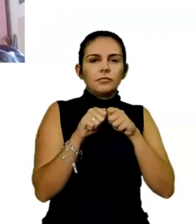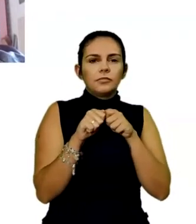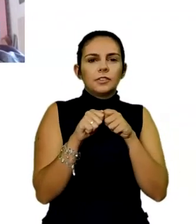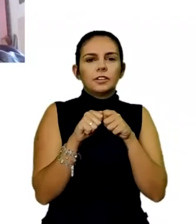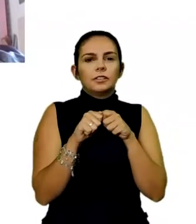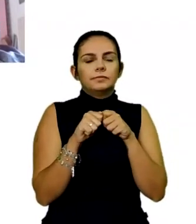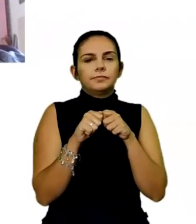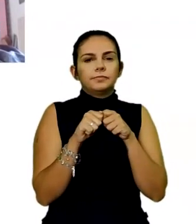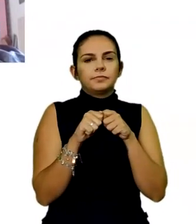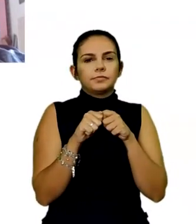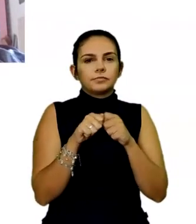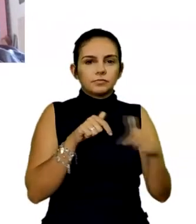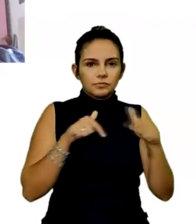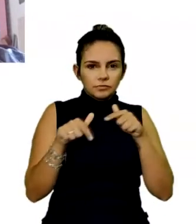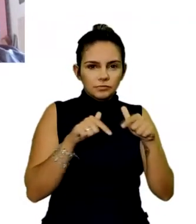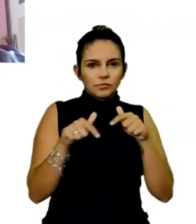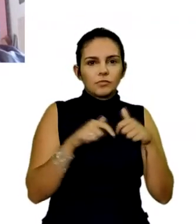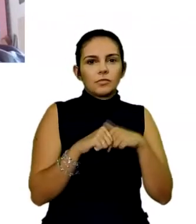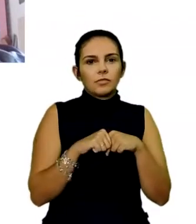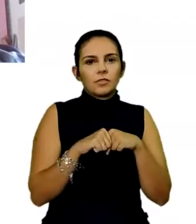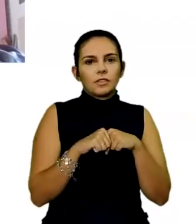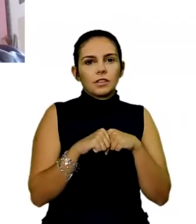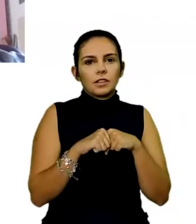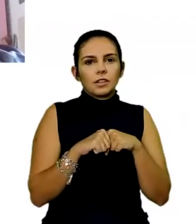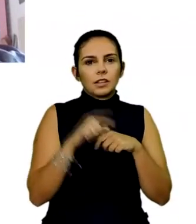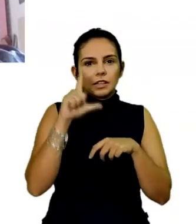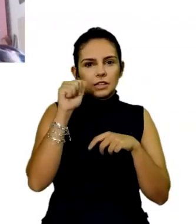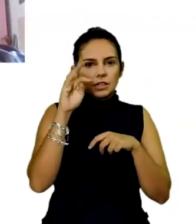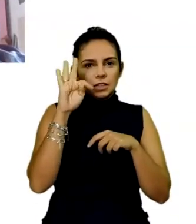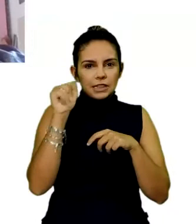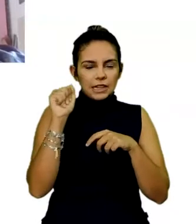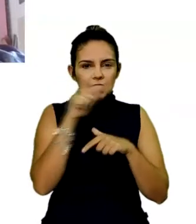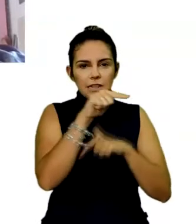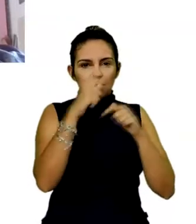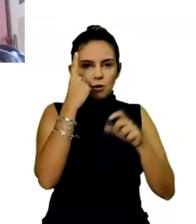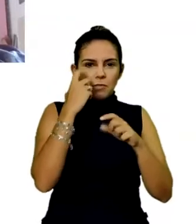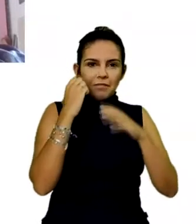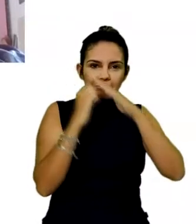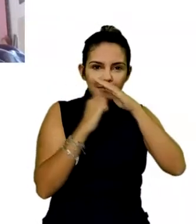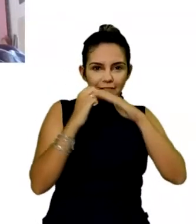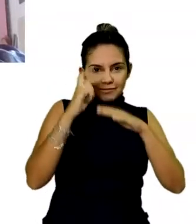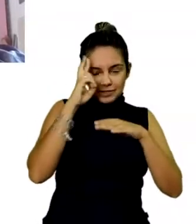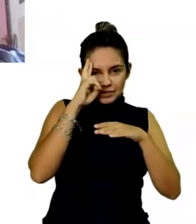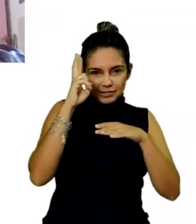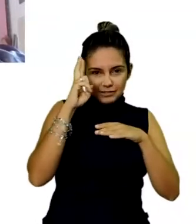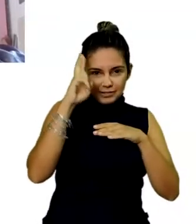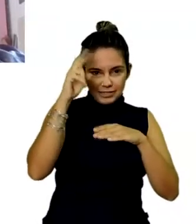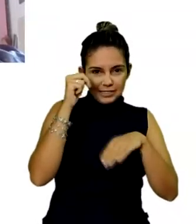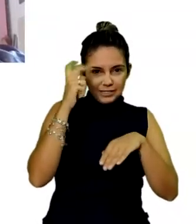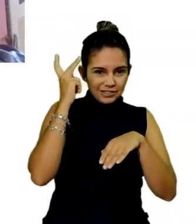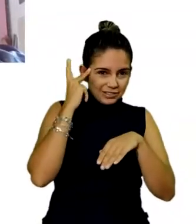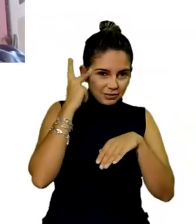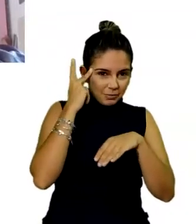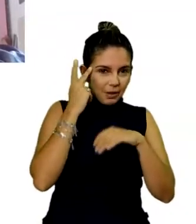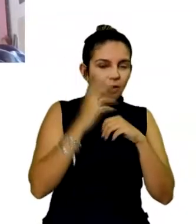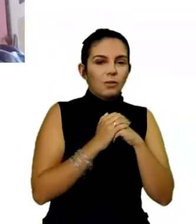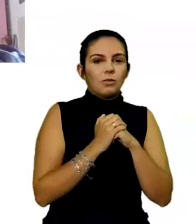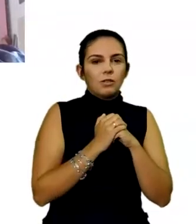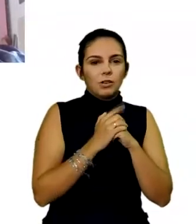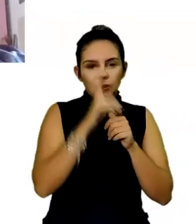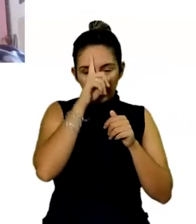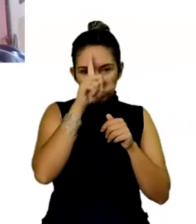como é que se diz? Trabalhos em lata. Ele trabalha para uma empresa em São Paulo que